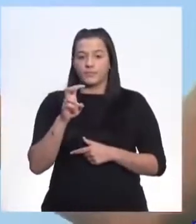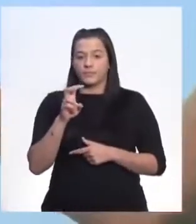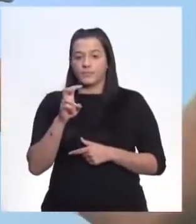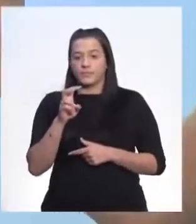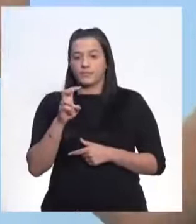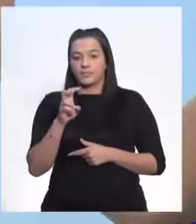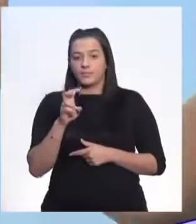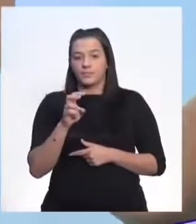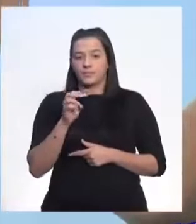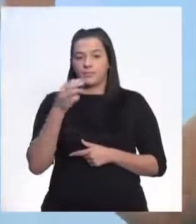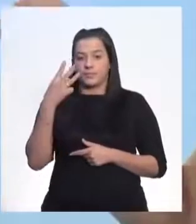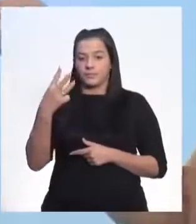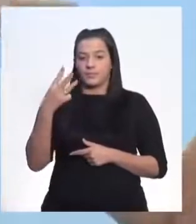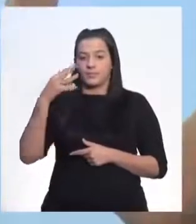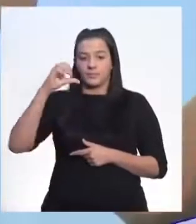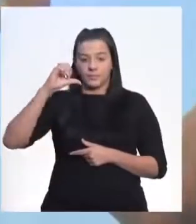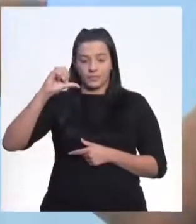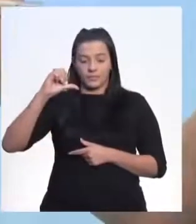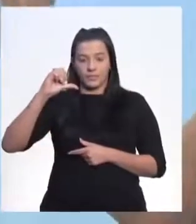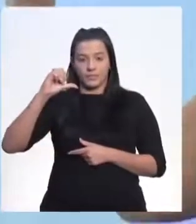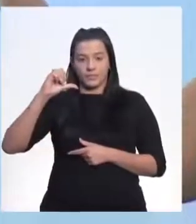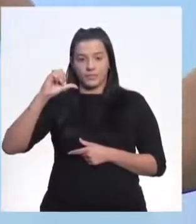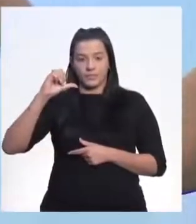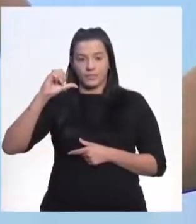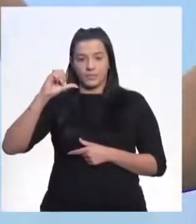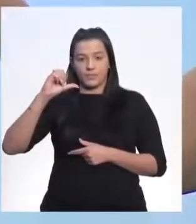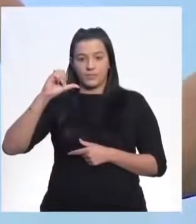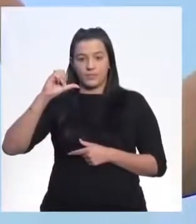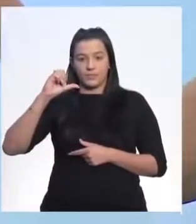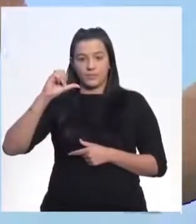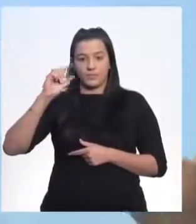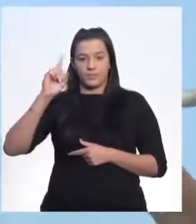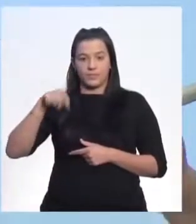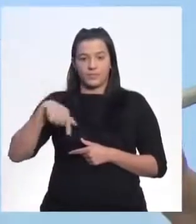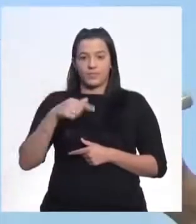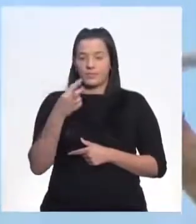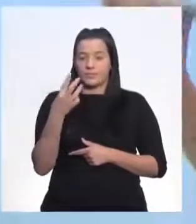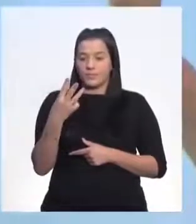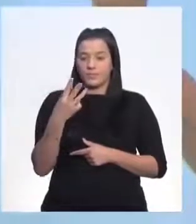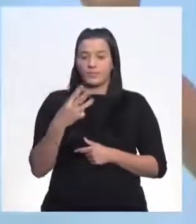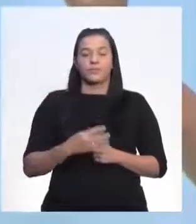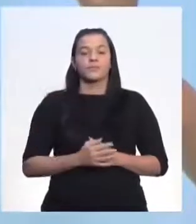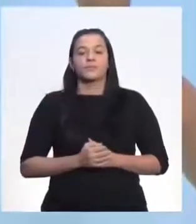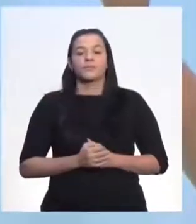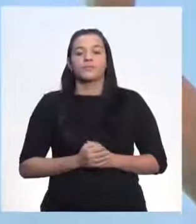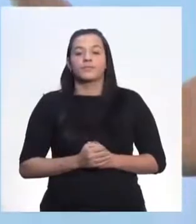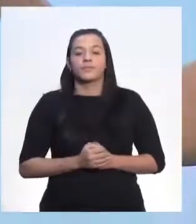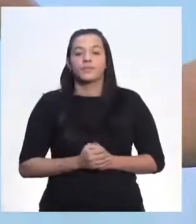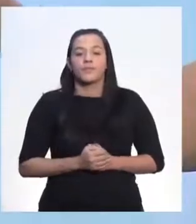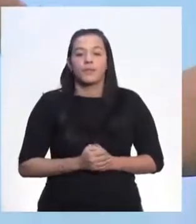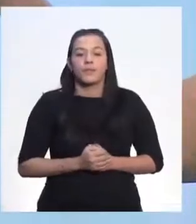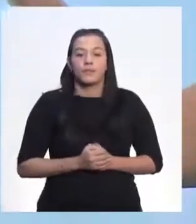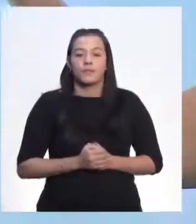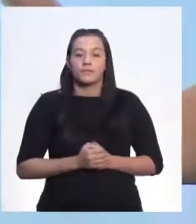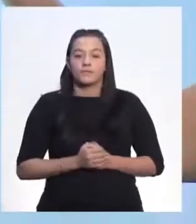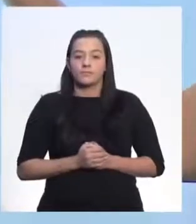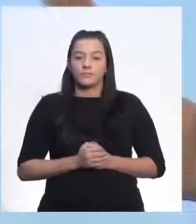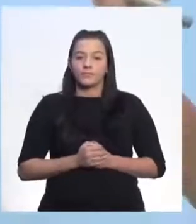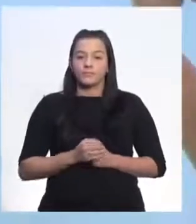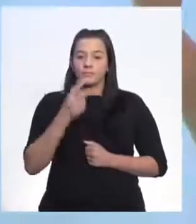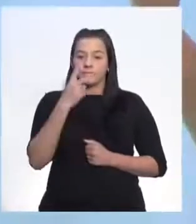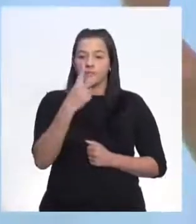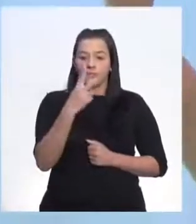vou simplificar o 3 com 9. 9 dividido por 3 dá 3. Então, eu vou ter 5